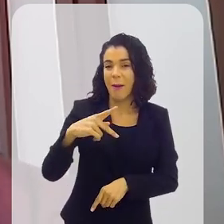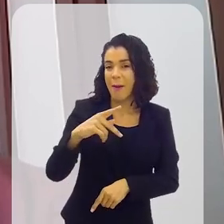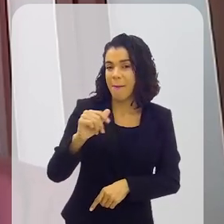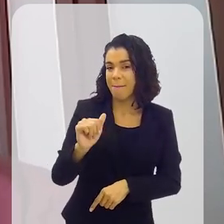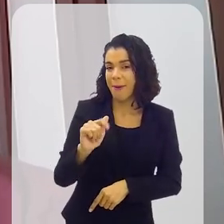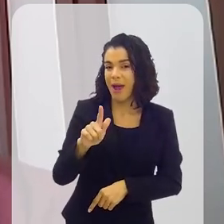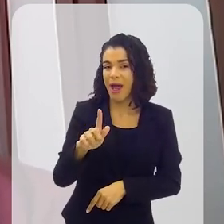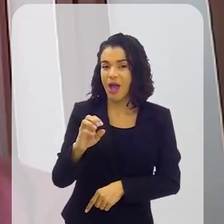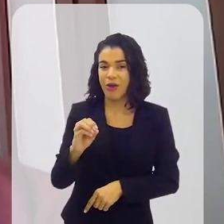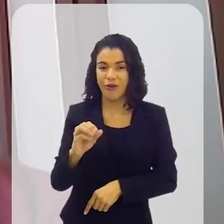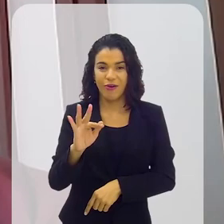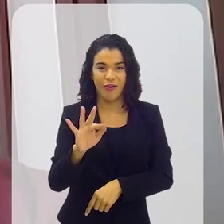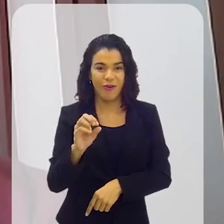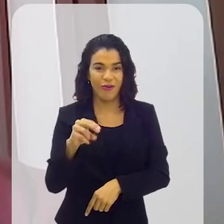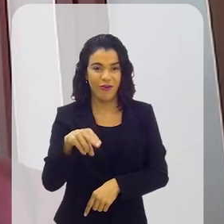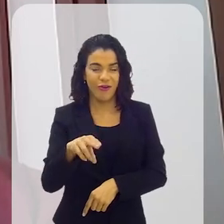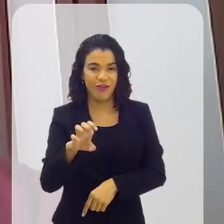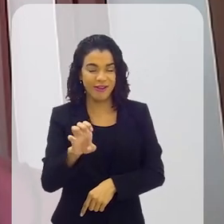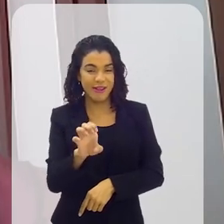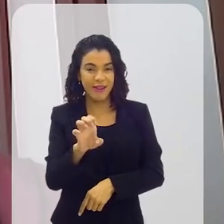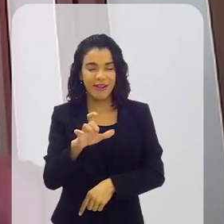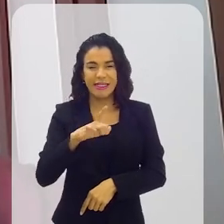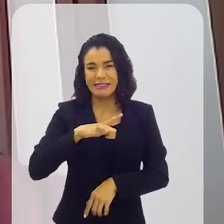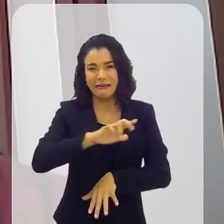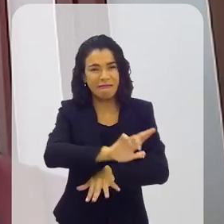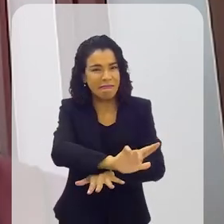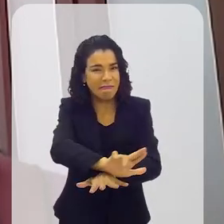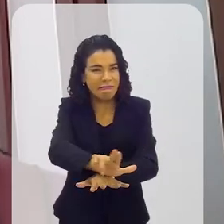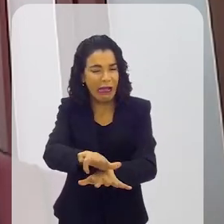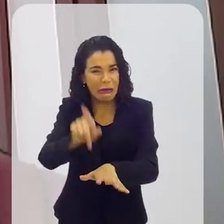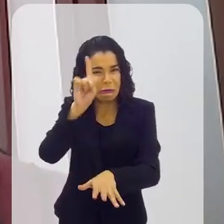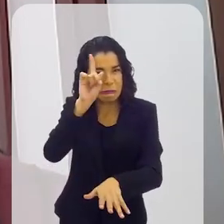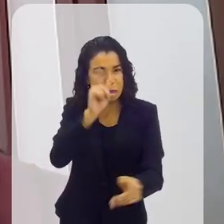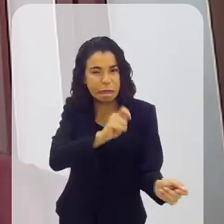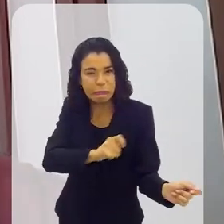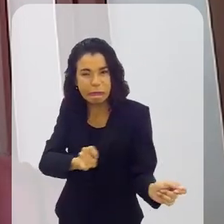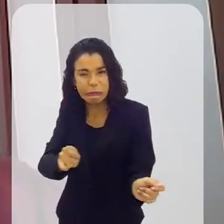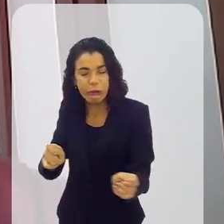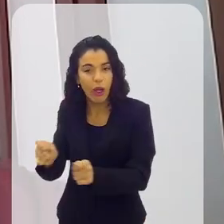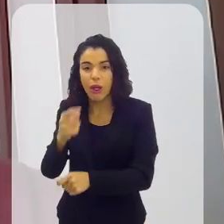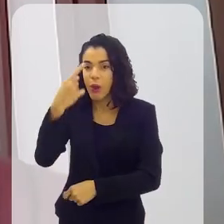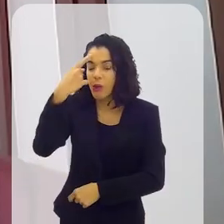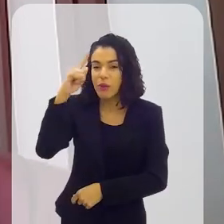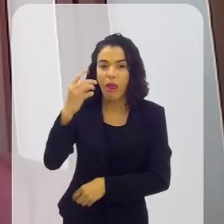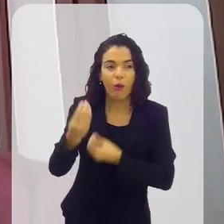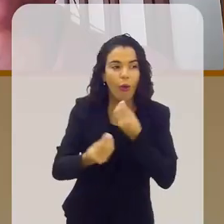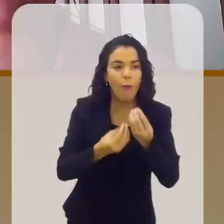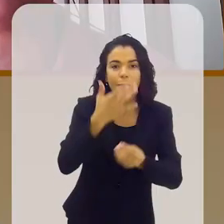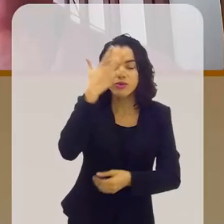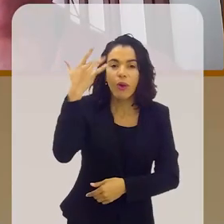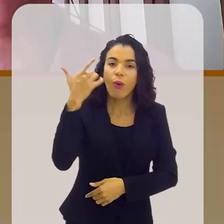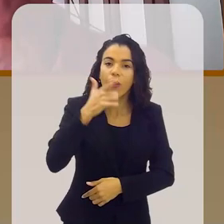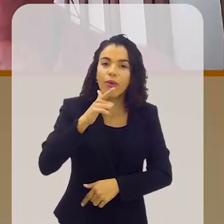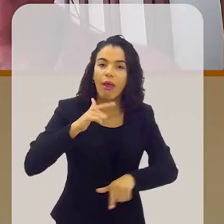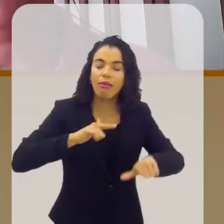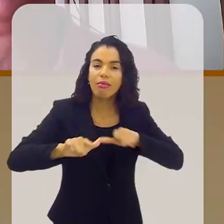tinha o Pagofone no Caxambi, vários, era todo dia. Não sei como é que